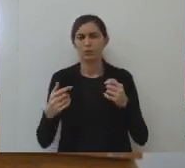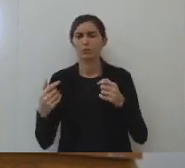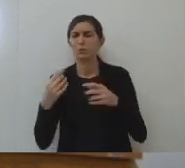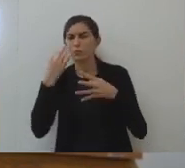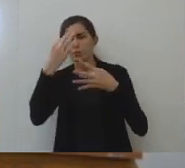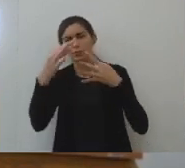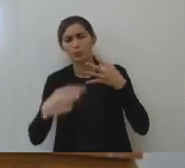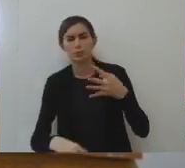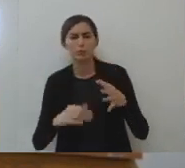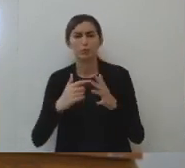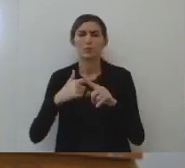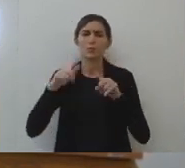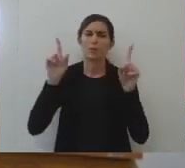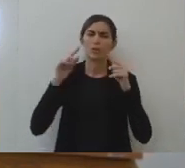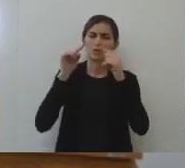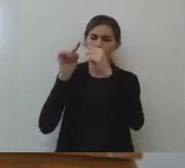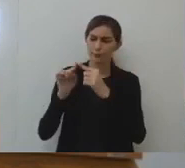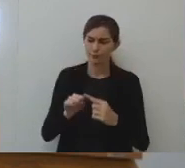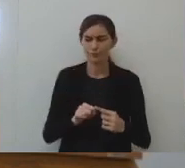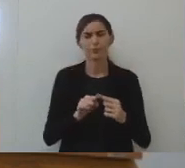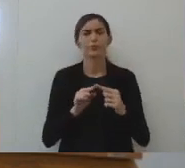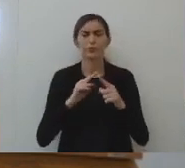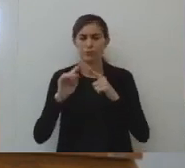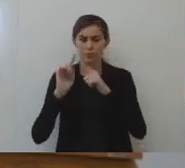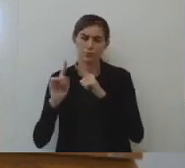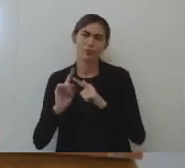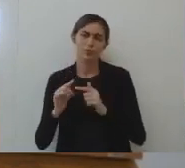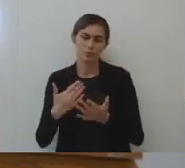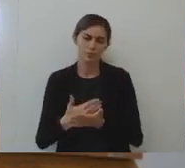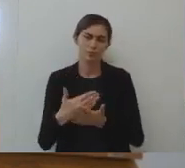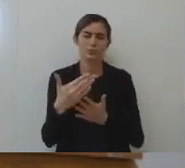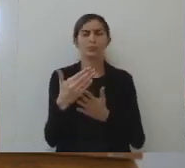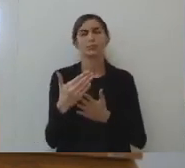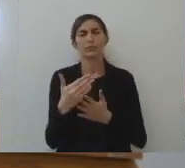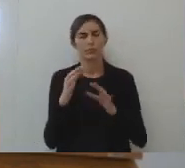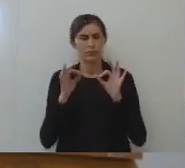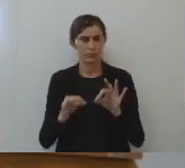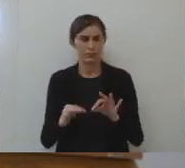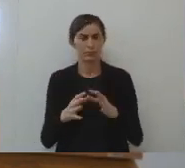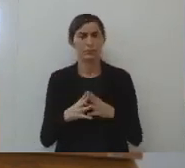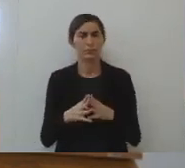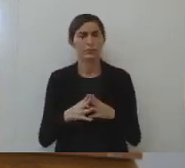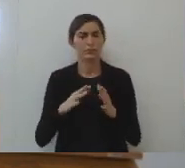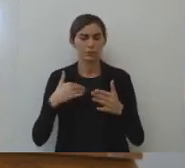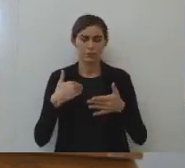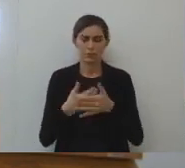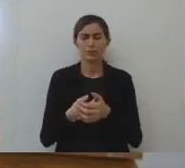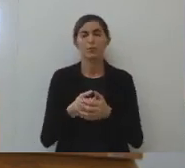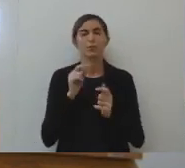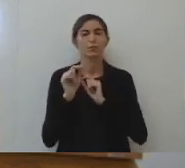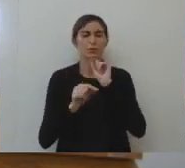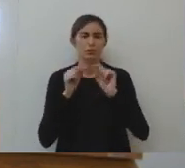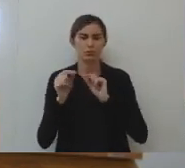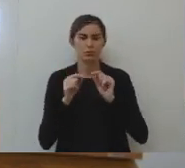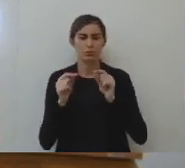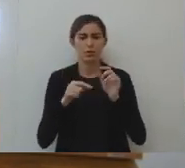alternativas mais adequadas ao problema inicial, certo? O próximo passo seria de analisar os